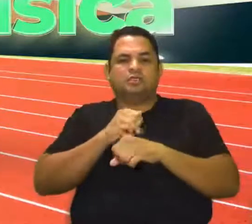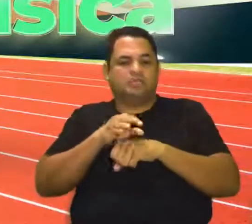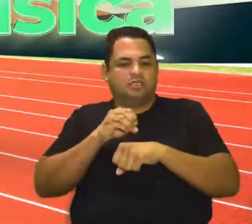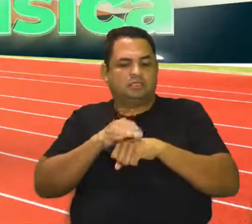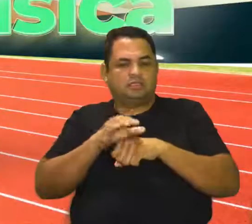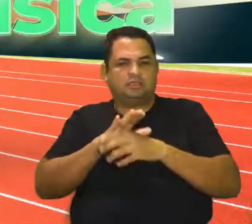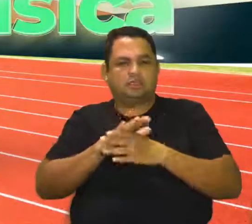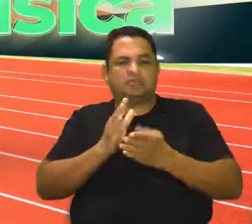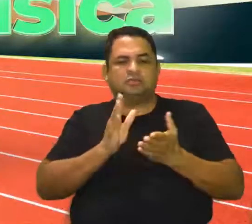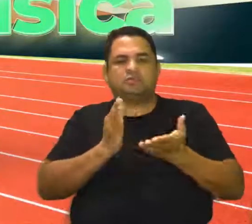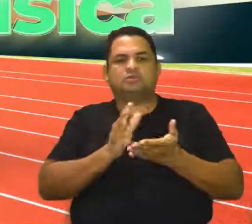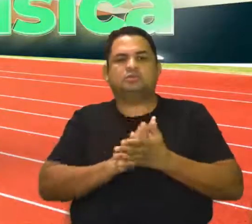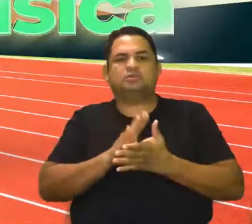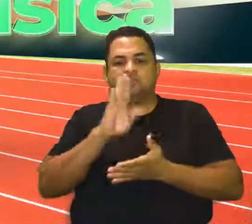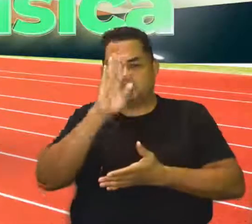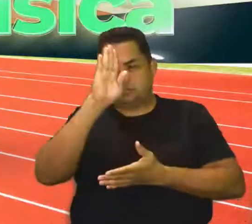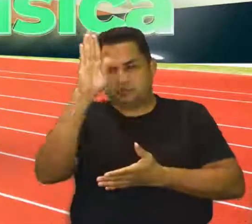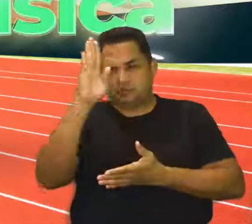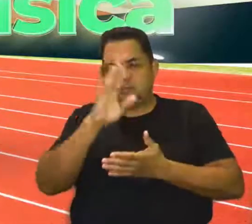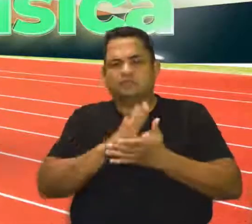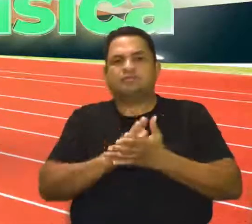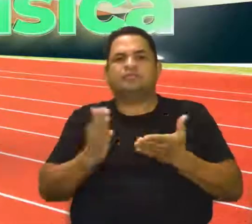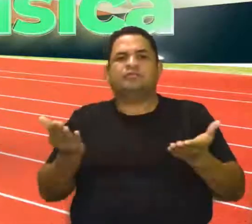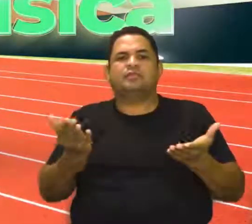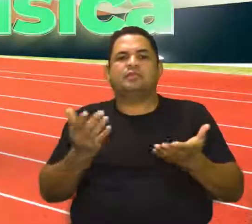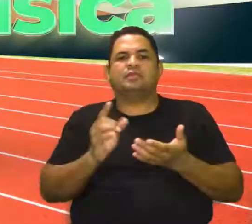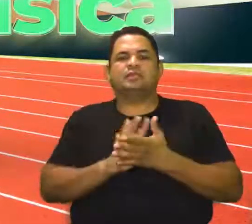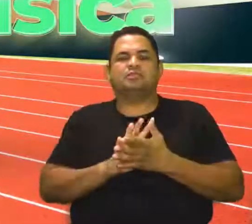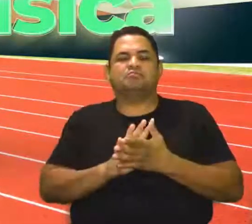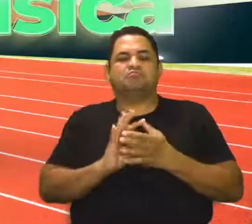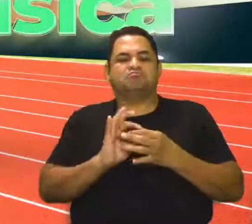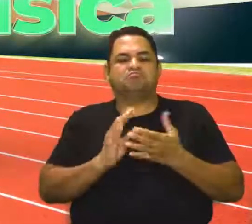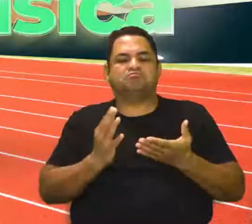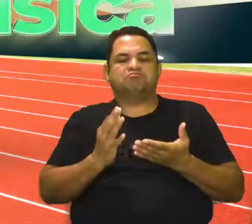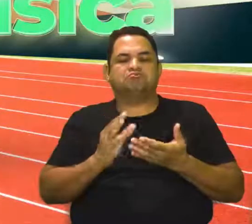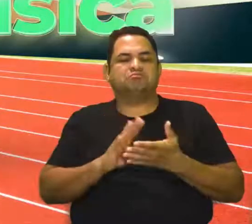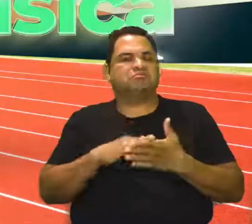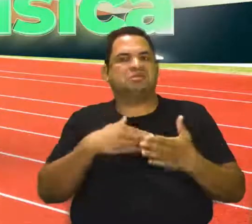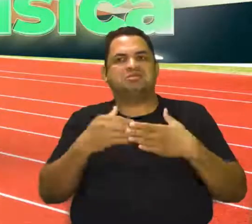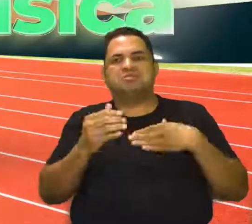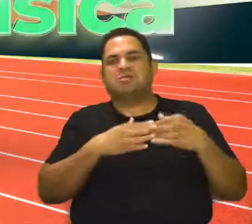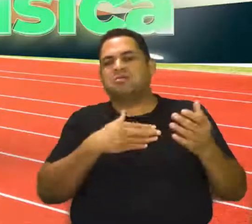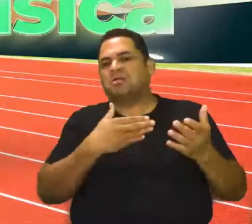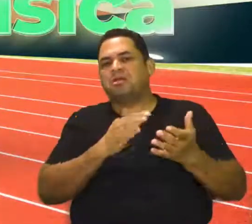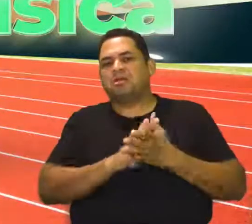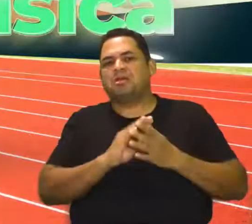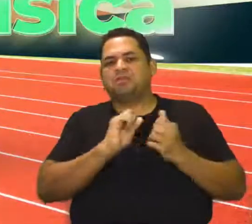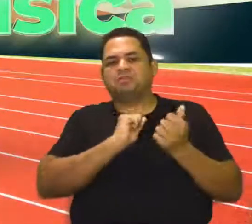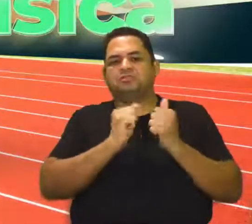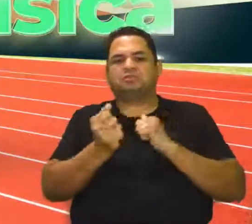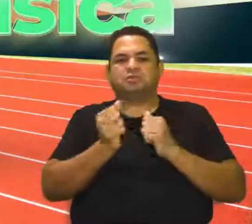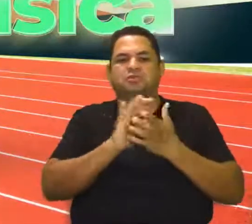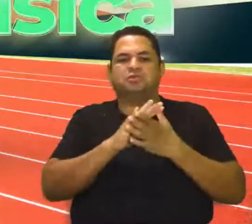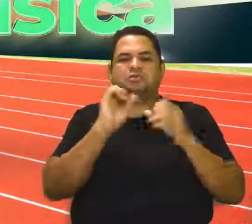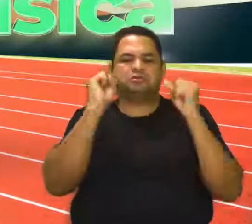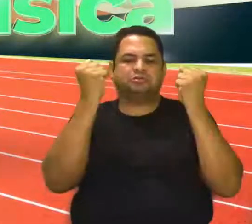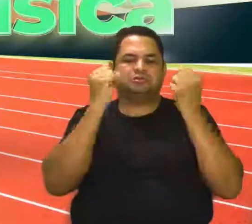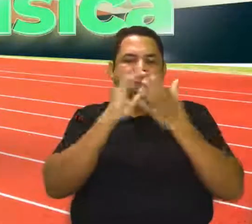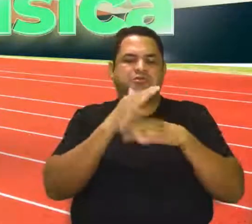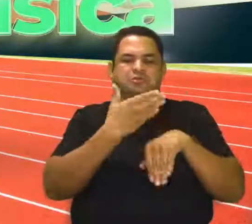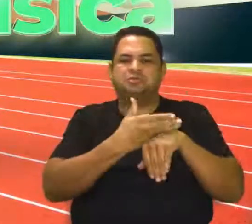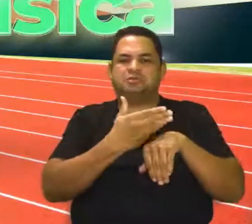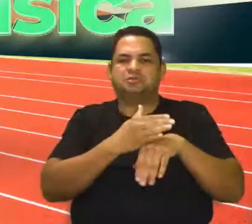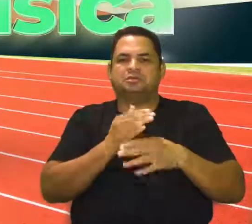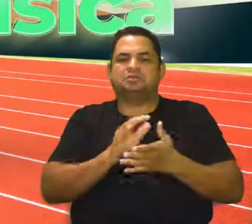de treinamento, ela é fundamental, independente do tipo de esporte, de atividade física ou de exercício físico que você vai